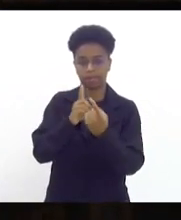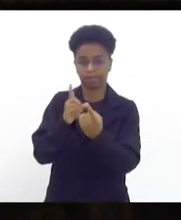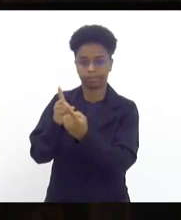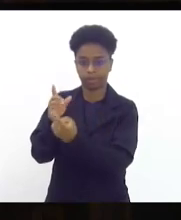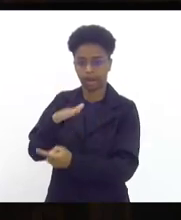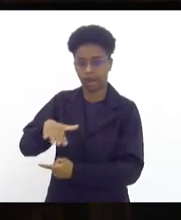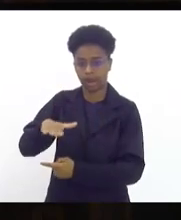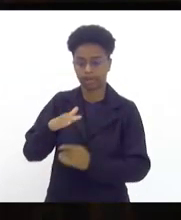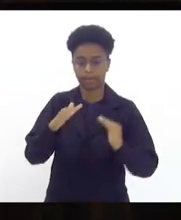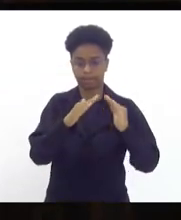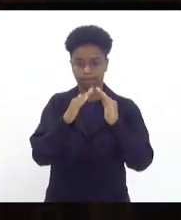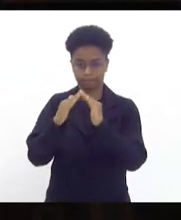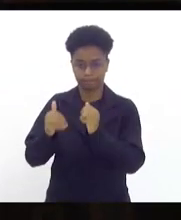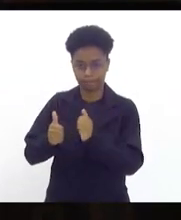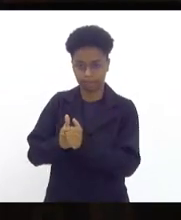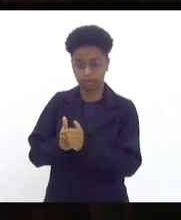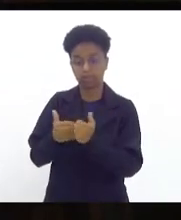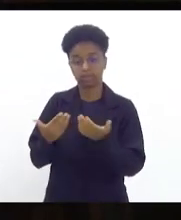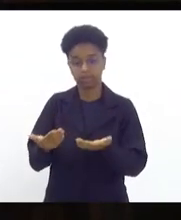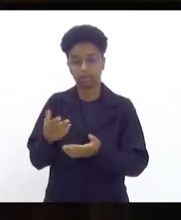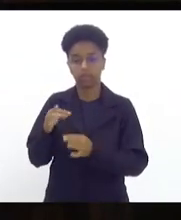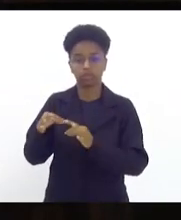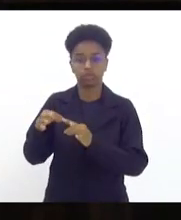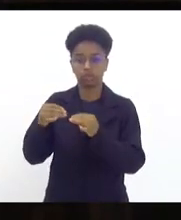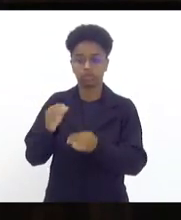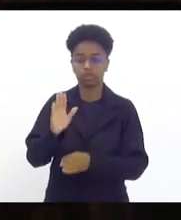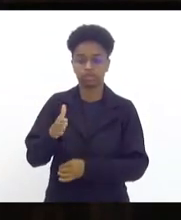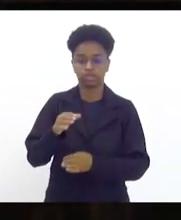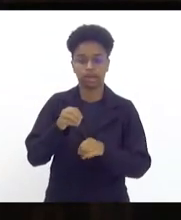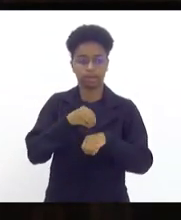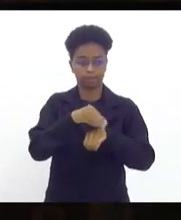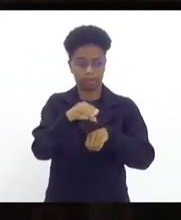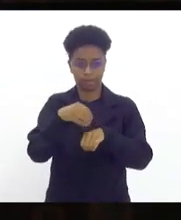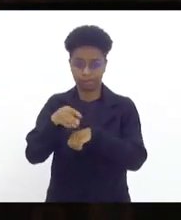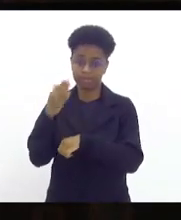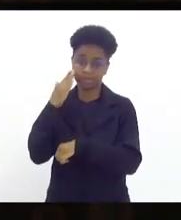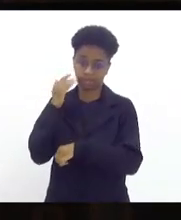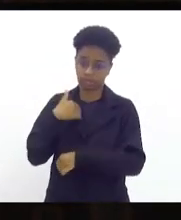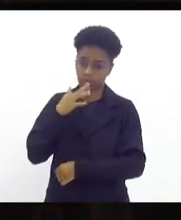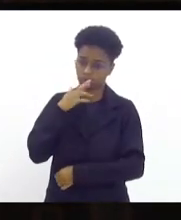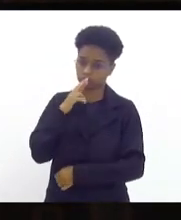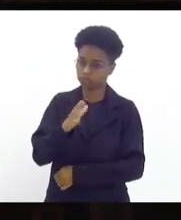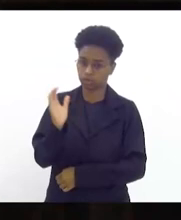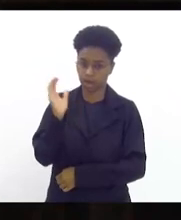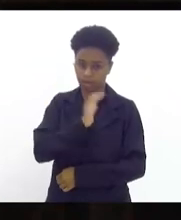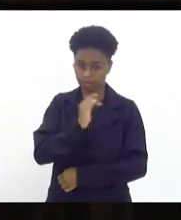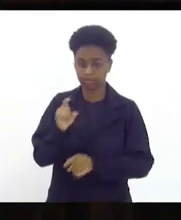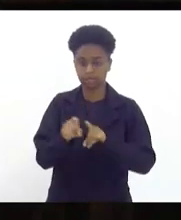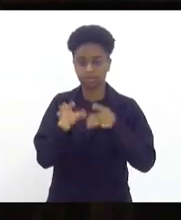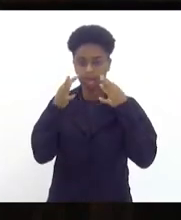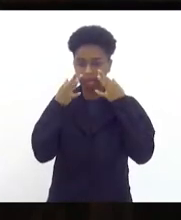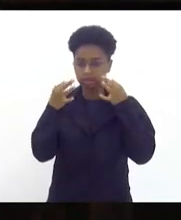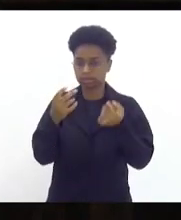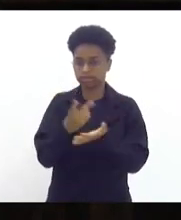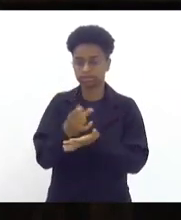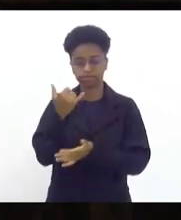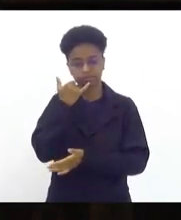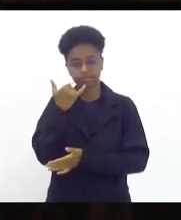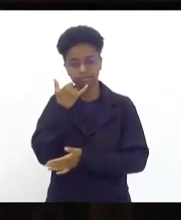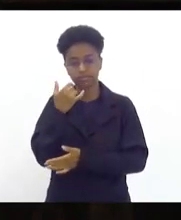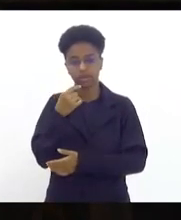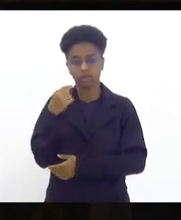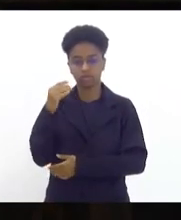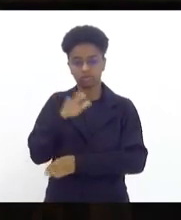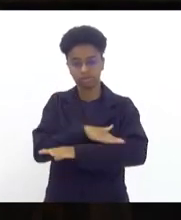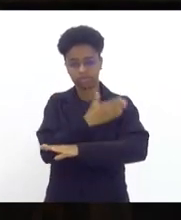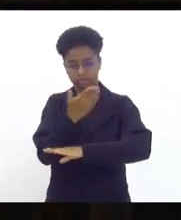tá todo mundo aqui que já me mandou mensagem sabe que eu respondo eu tô atento ao telefone praticamente 24